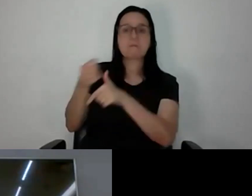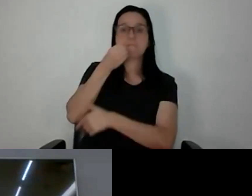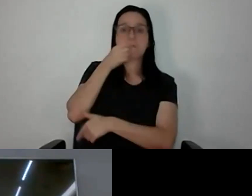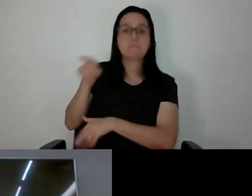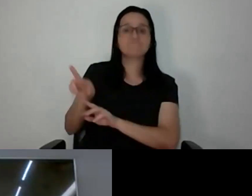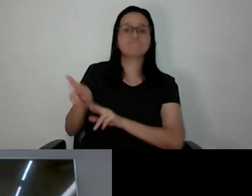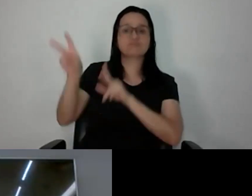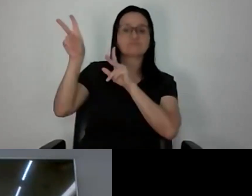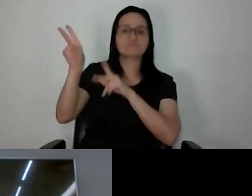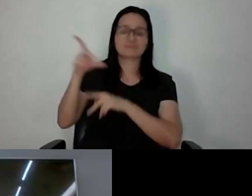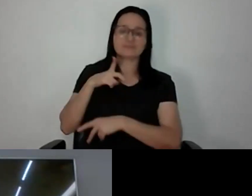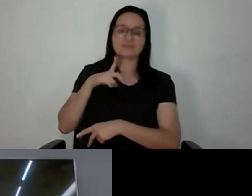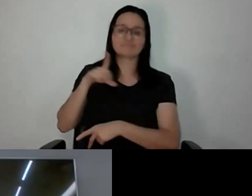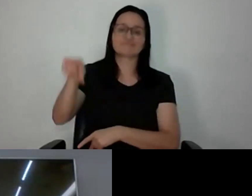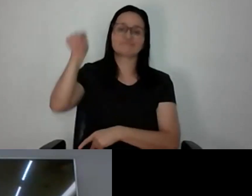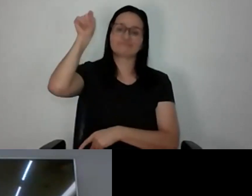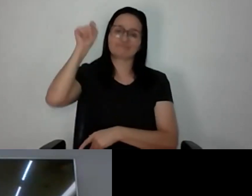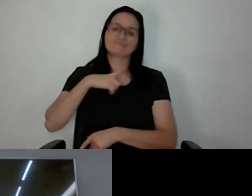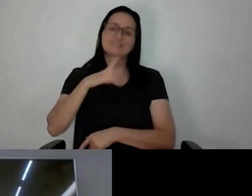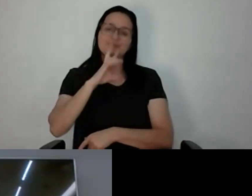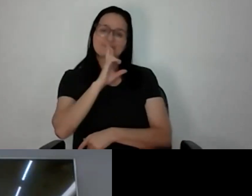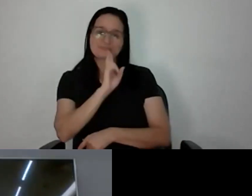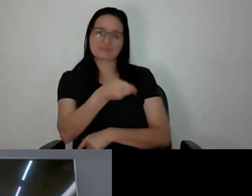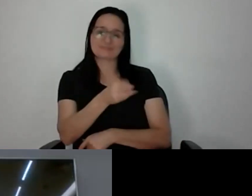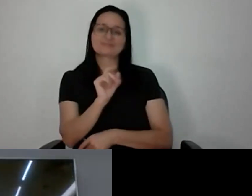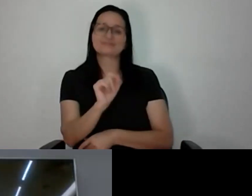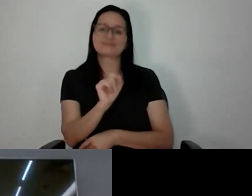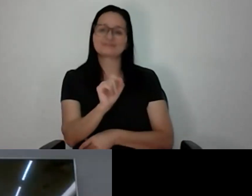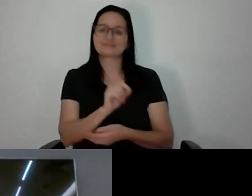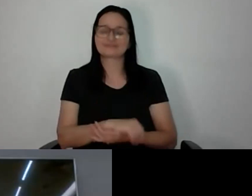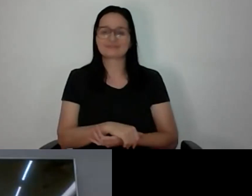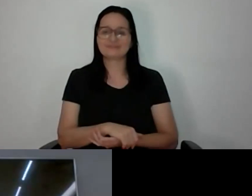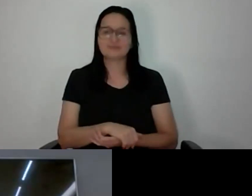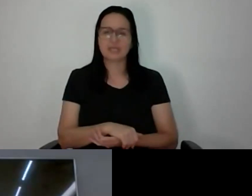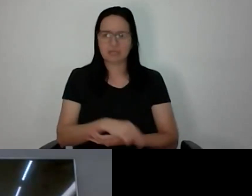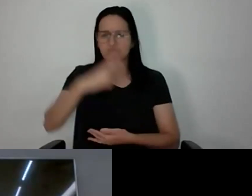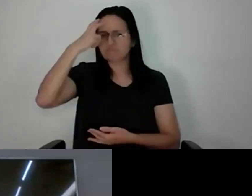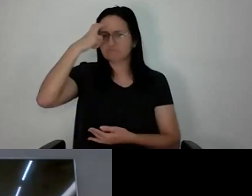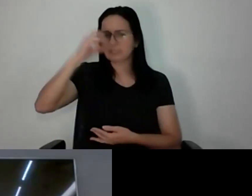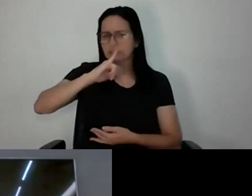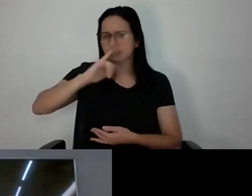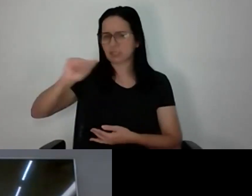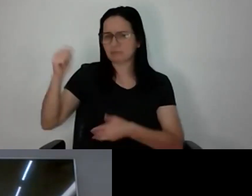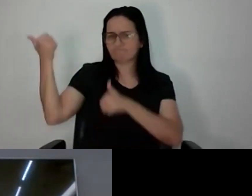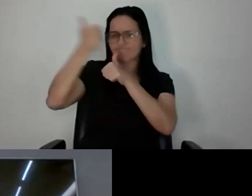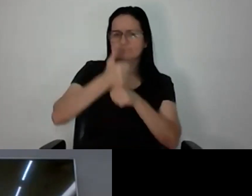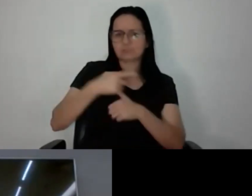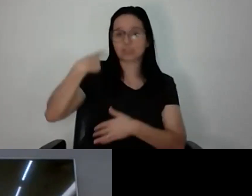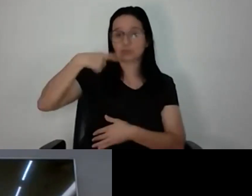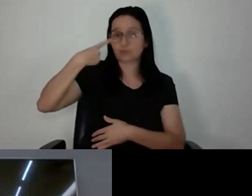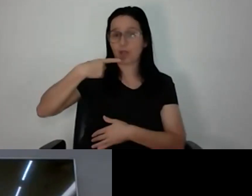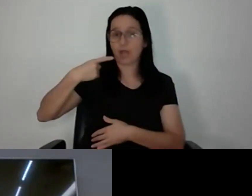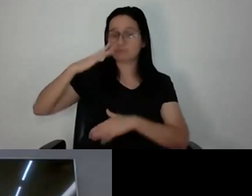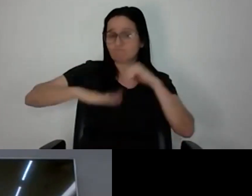aí me leva a responder a pergunta de ouro de: a inteligência artificial vai substituir o advogado, vai substituir o profissional do